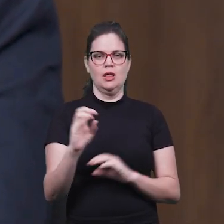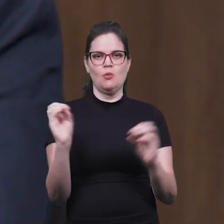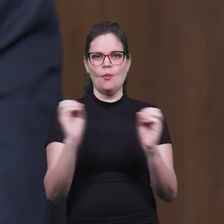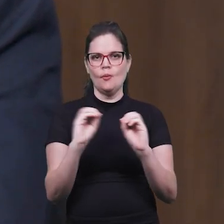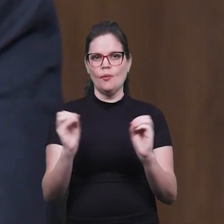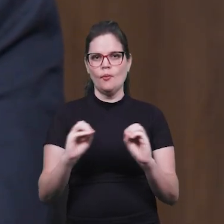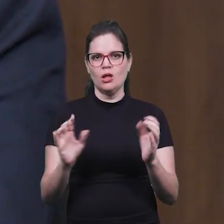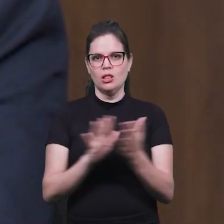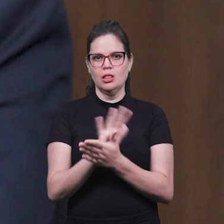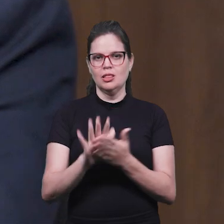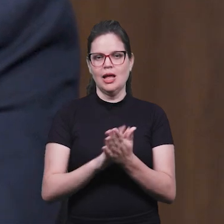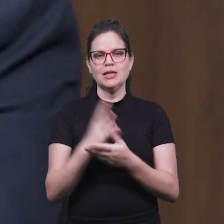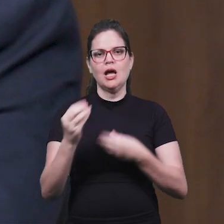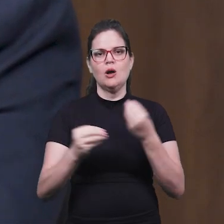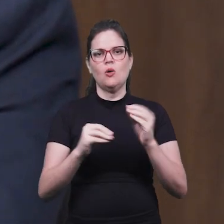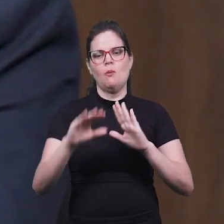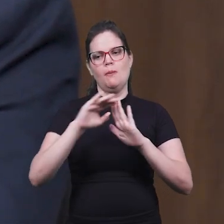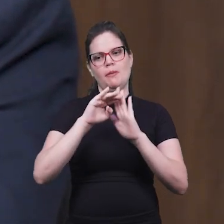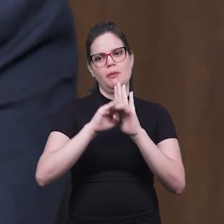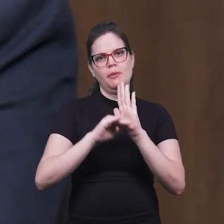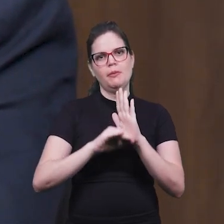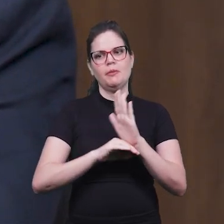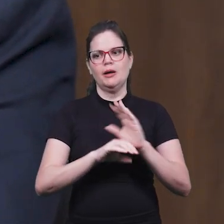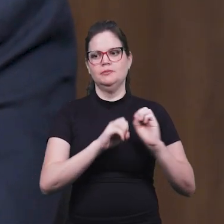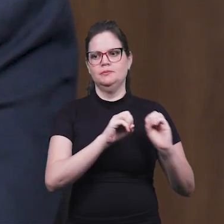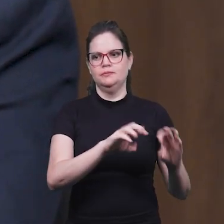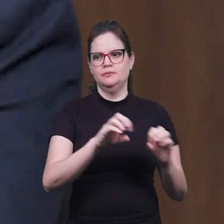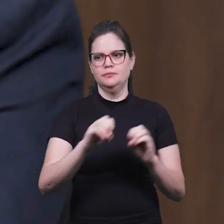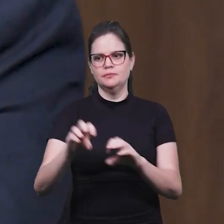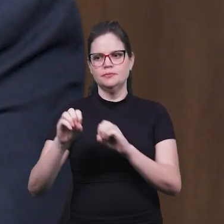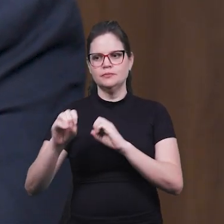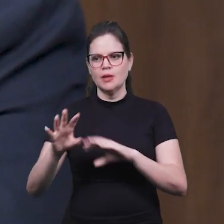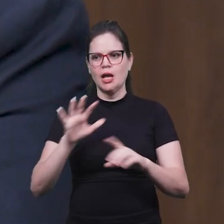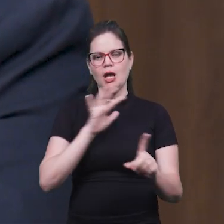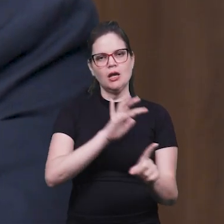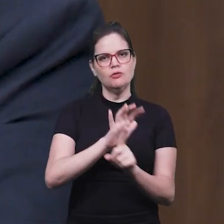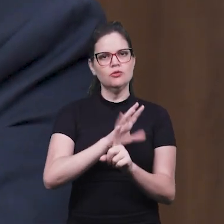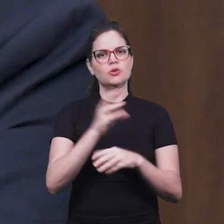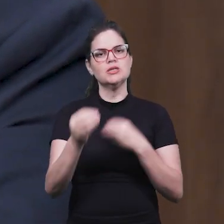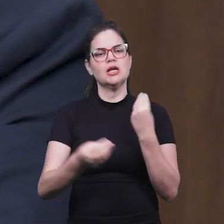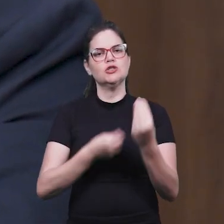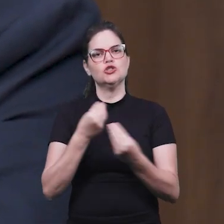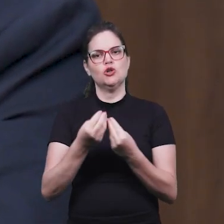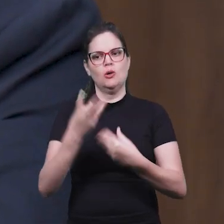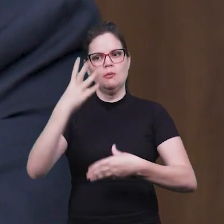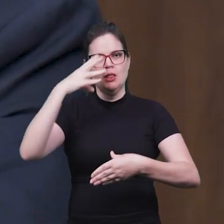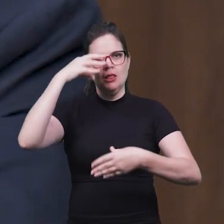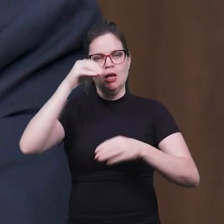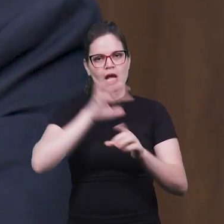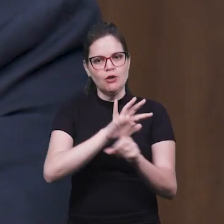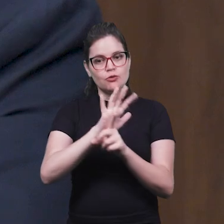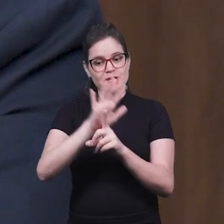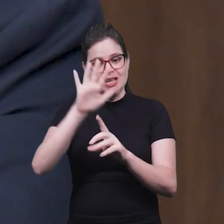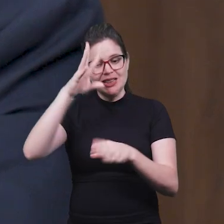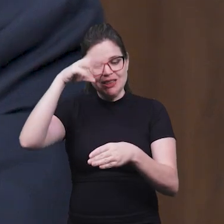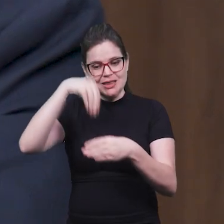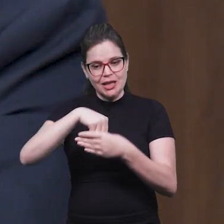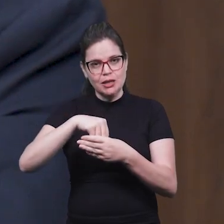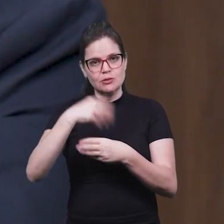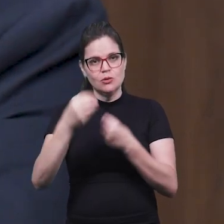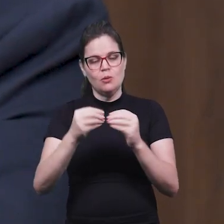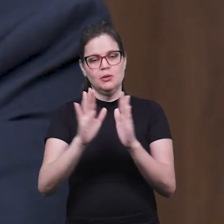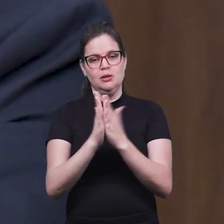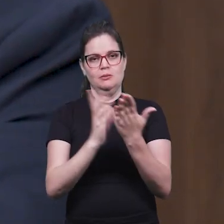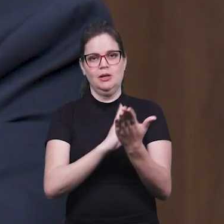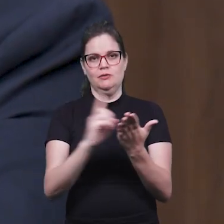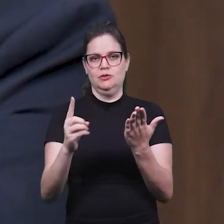criar um caráter dentro da palavra de Deus, que é o melhor. Aí